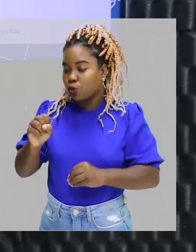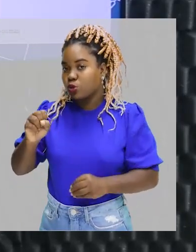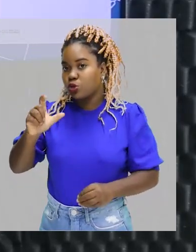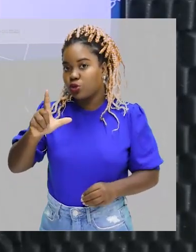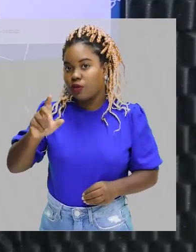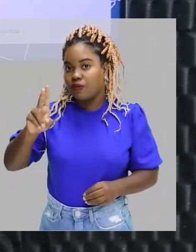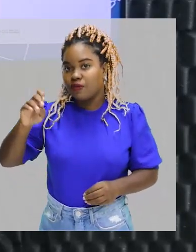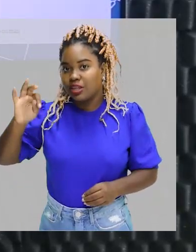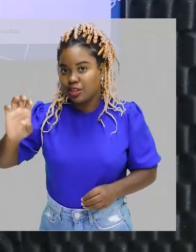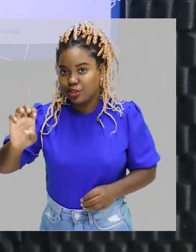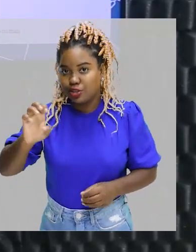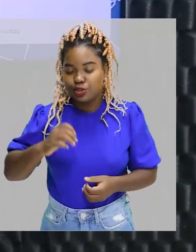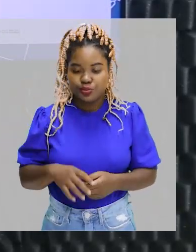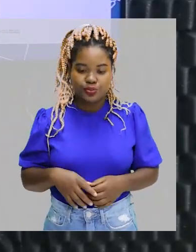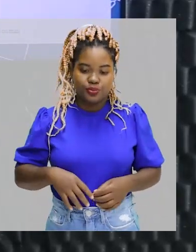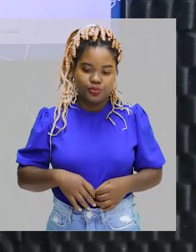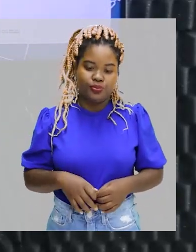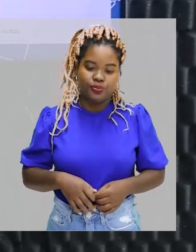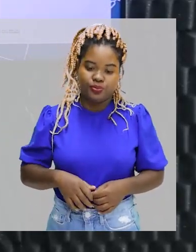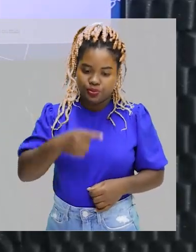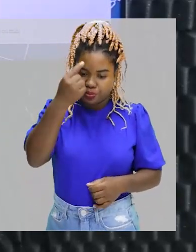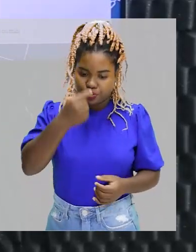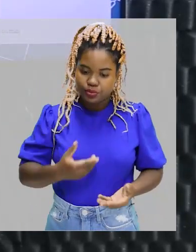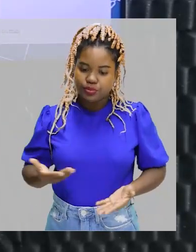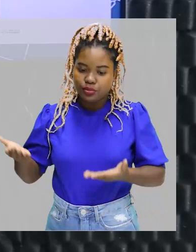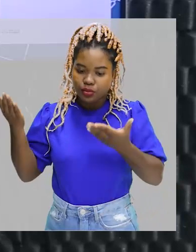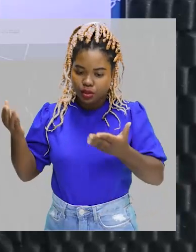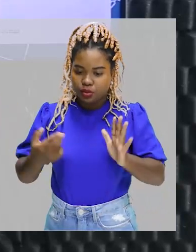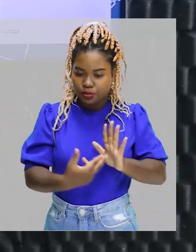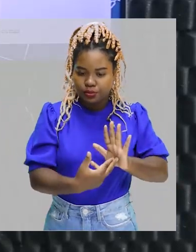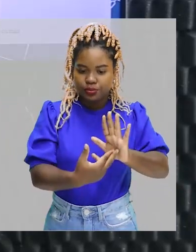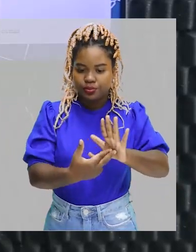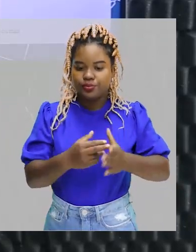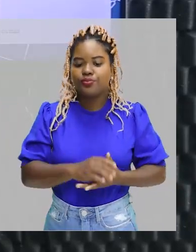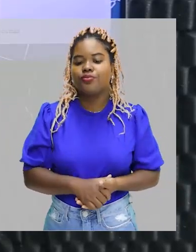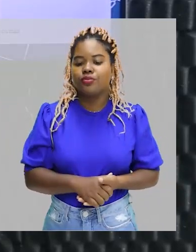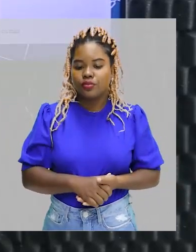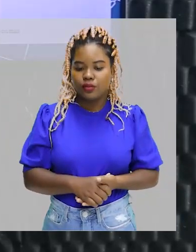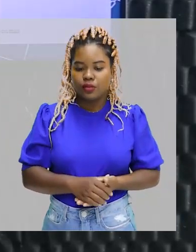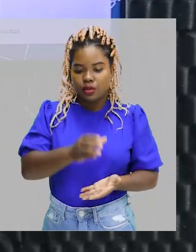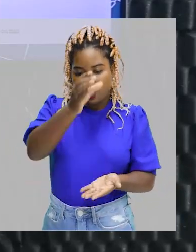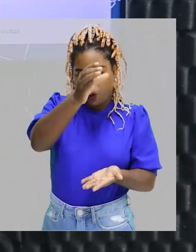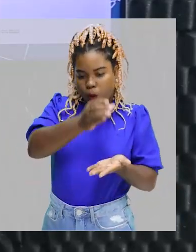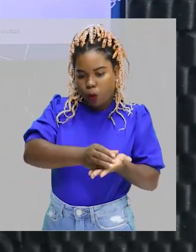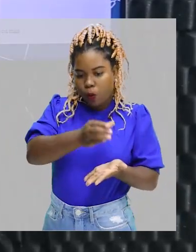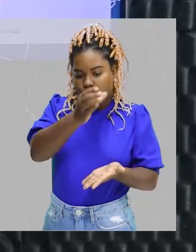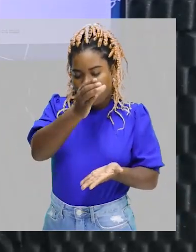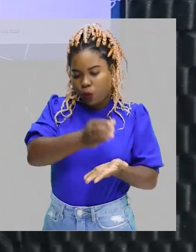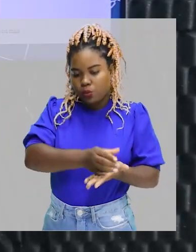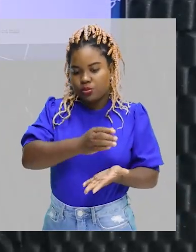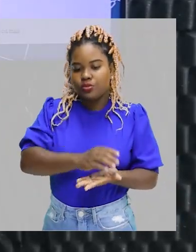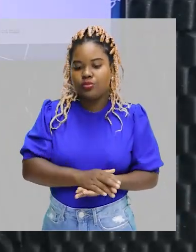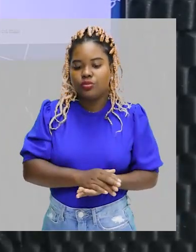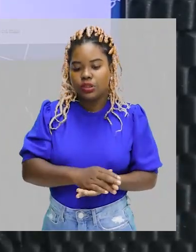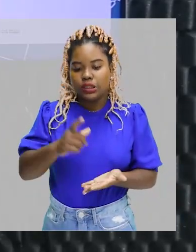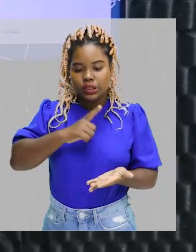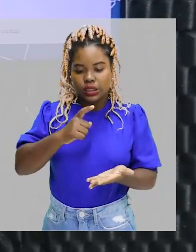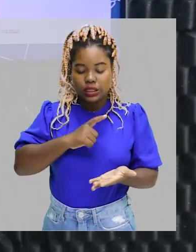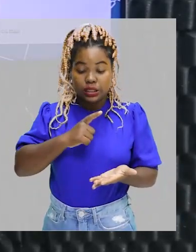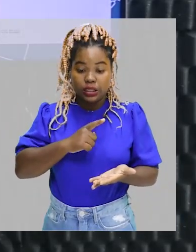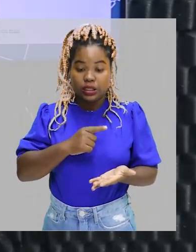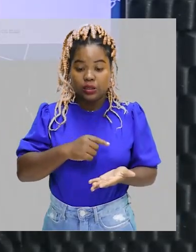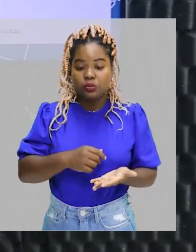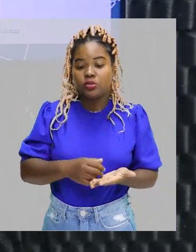solvente, certo? E aqui nós podemos representar através dessa figurinha. Então, tem uma solução, ela